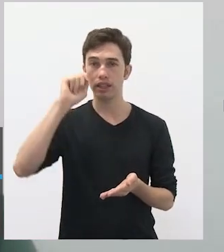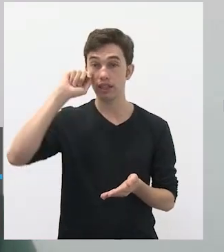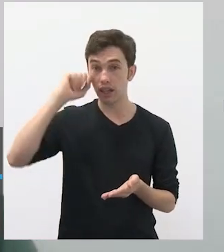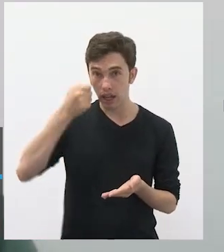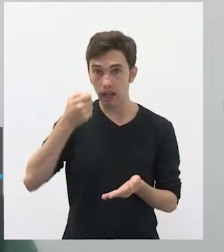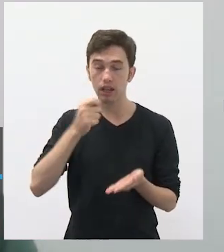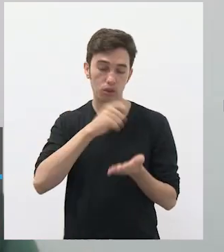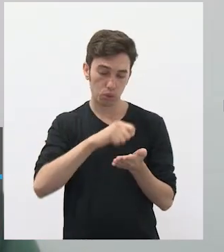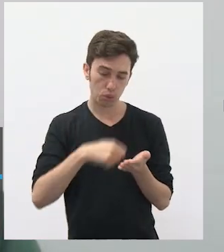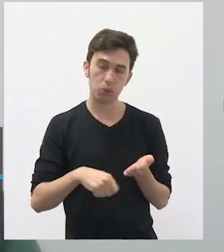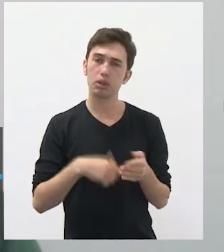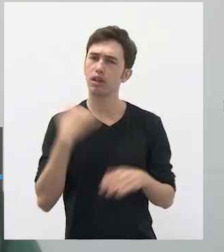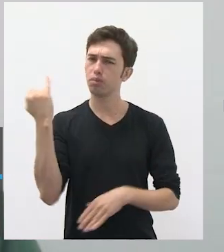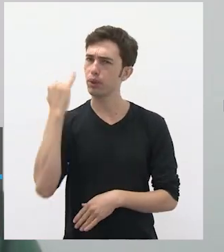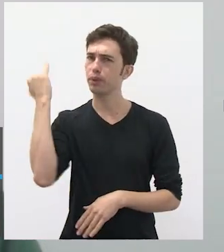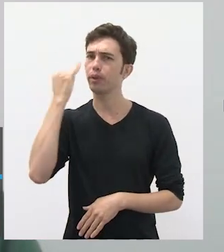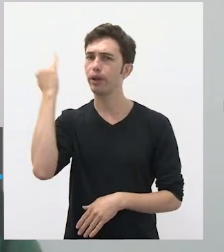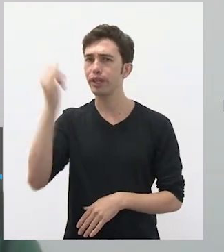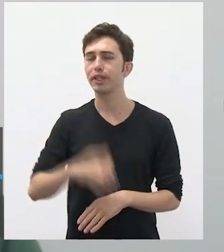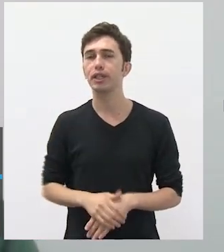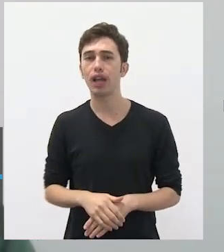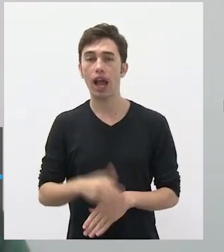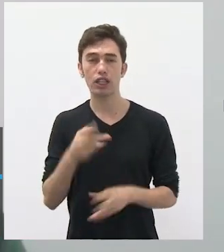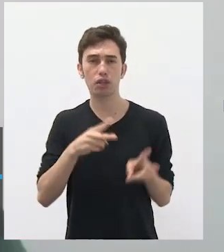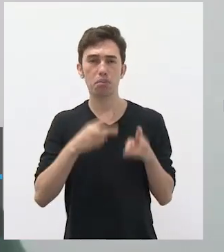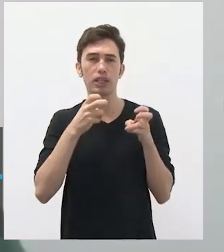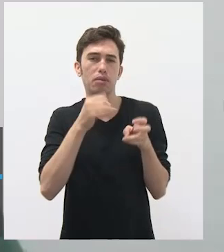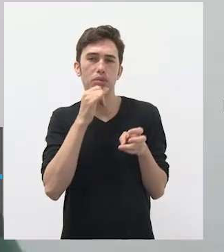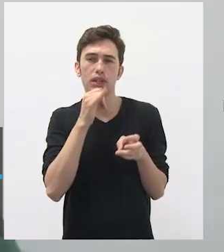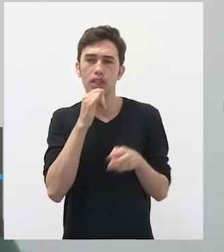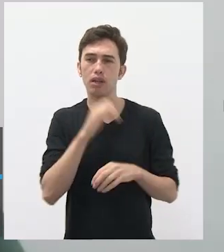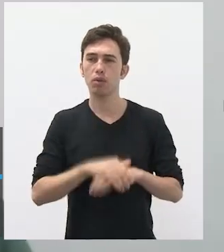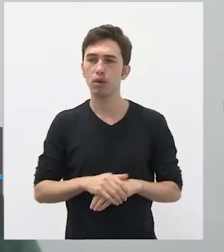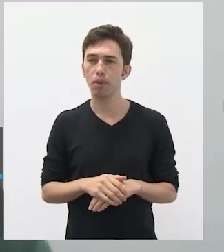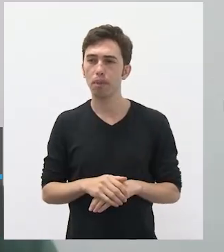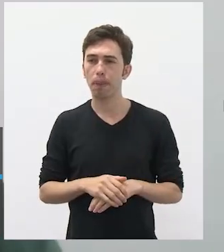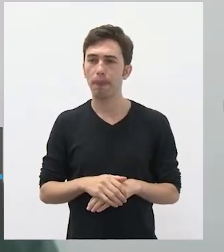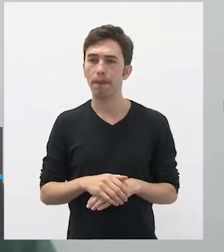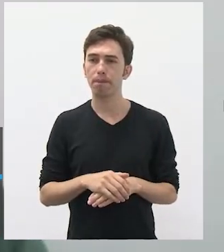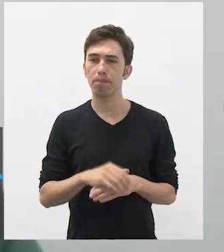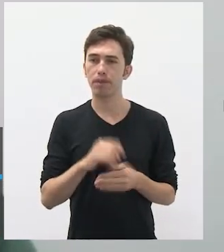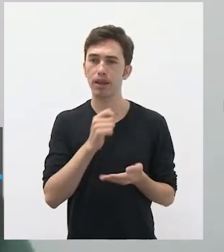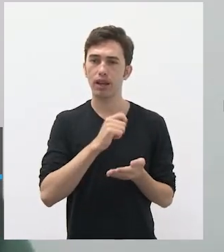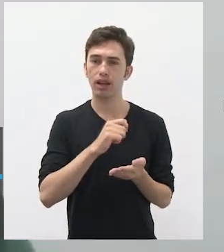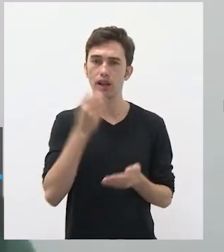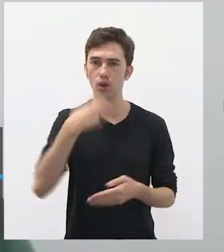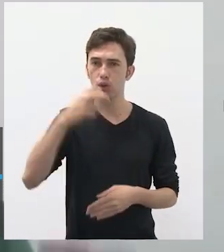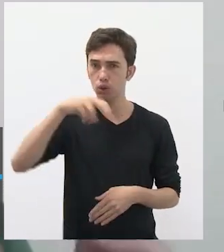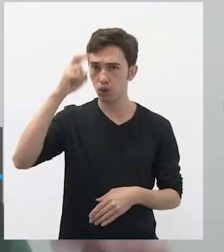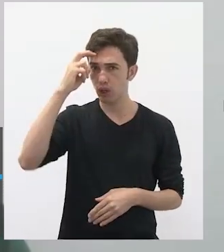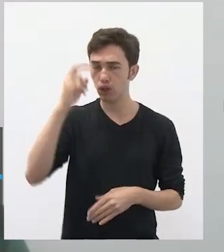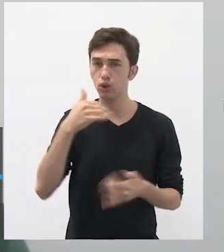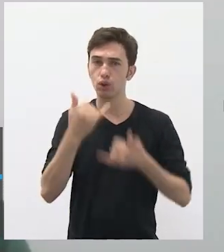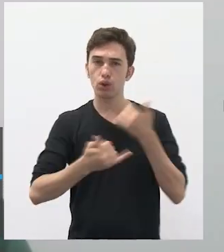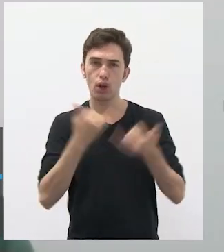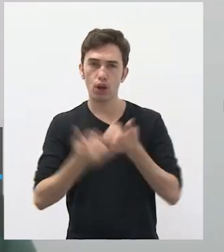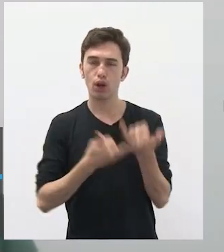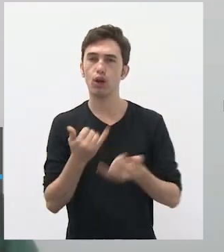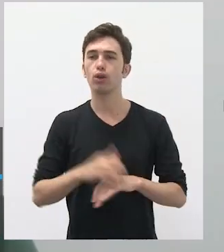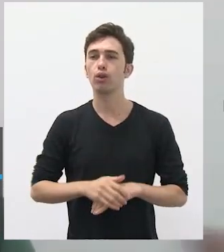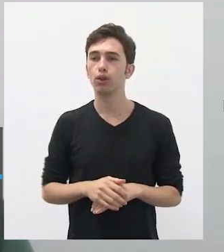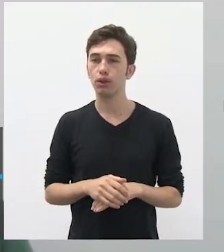fundamental, né? Então, a gente percebe aí, por exemplo, na cultura dos jogos, na cultura das brincadeiras, na